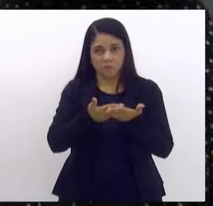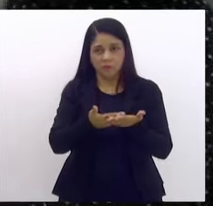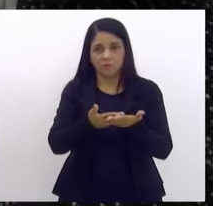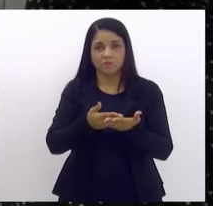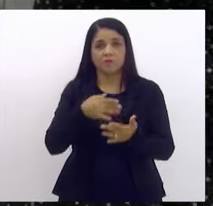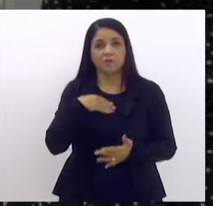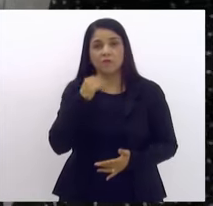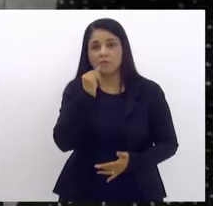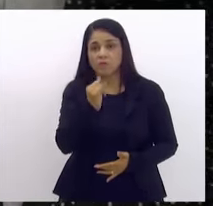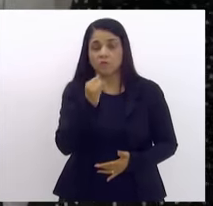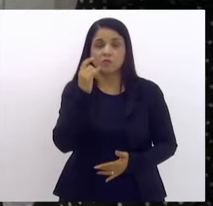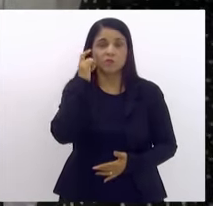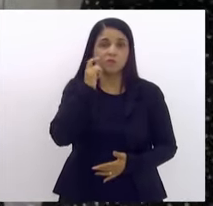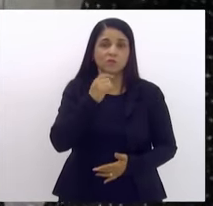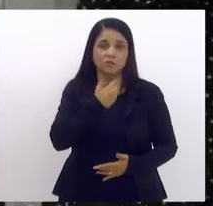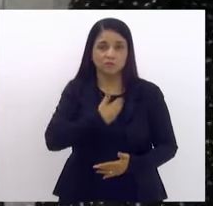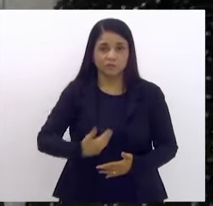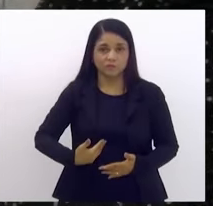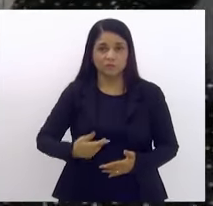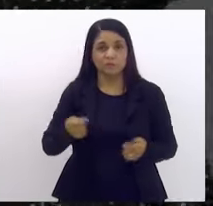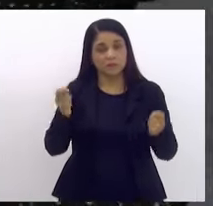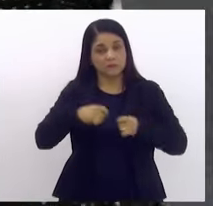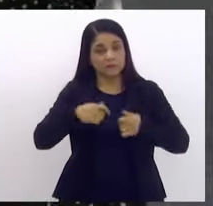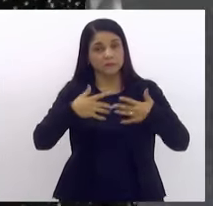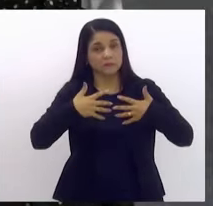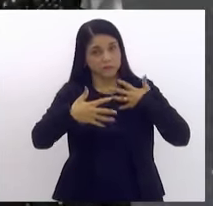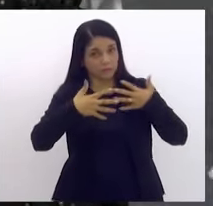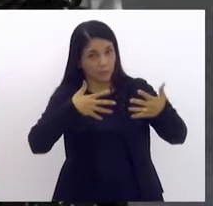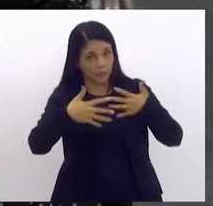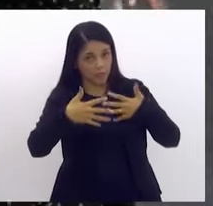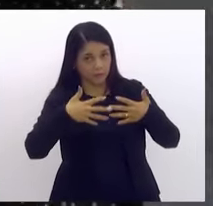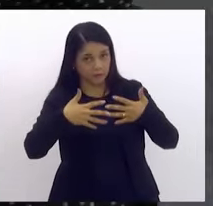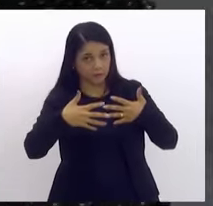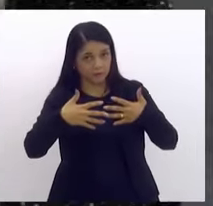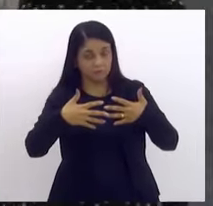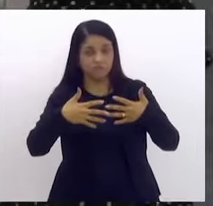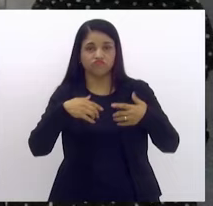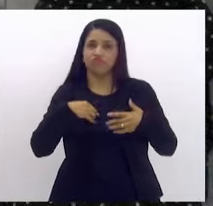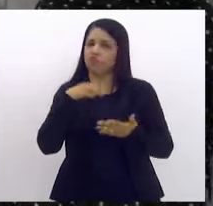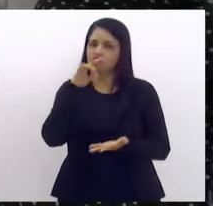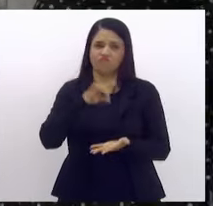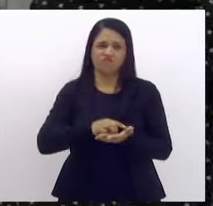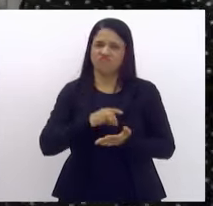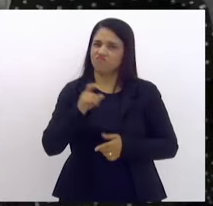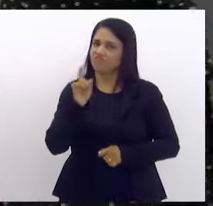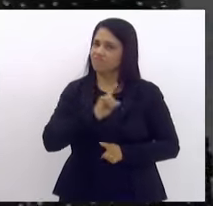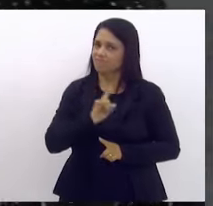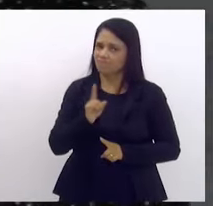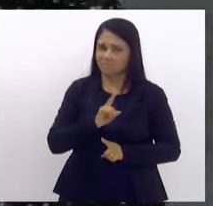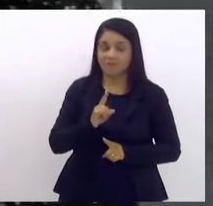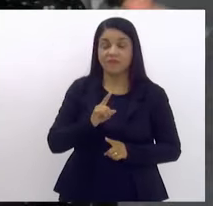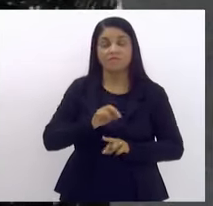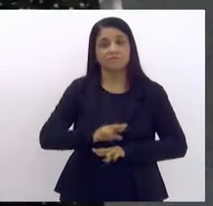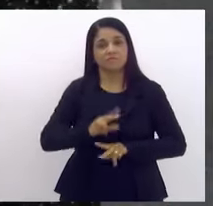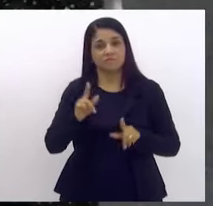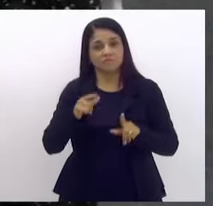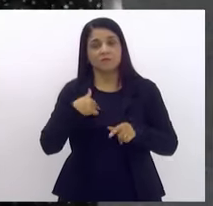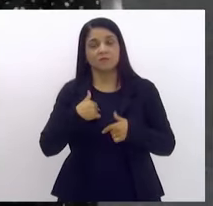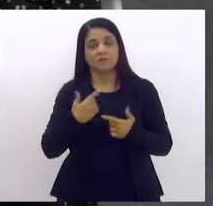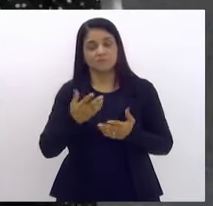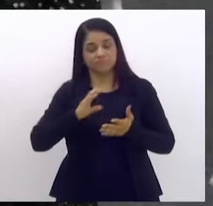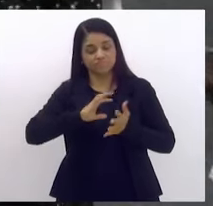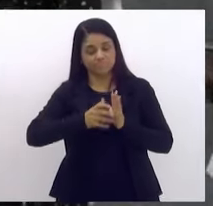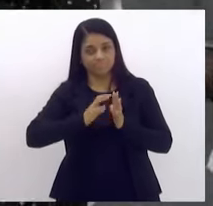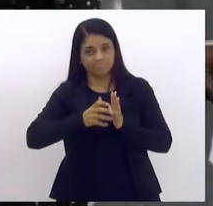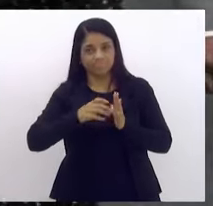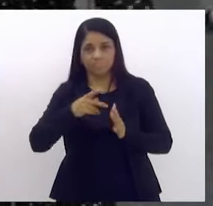falou que o governo Cláudio Castro está fazendo isso para ter mais transparência. Isso também não é verdade, e um dos motivos que a gente está se abstendo, não está